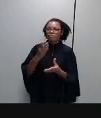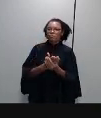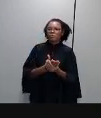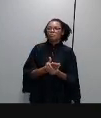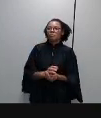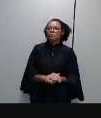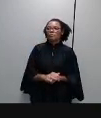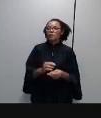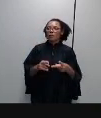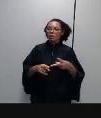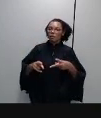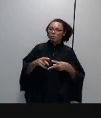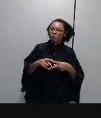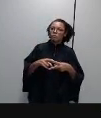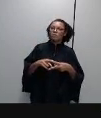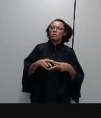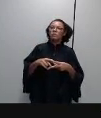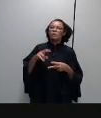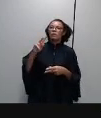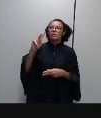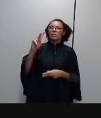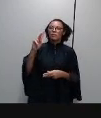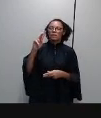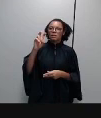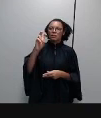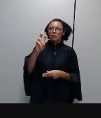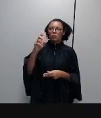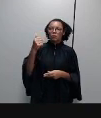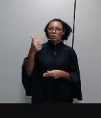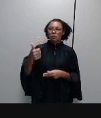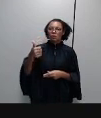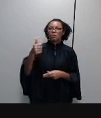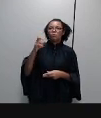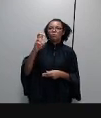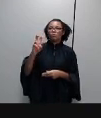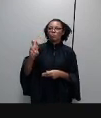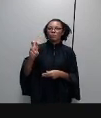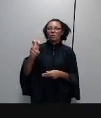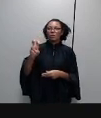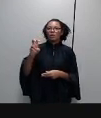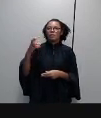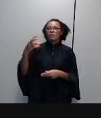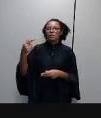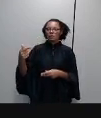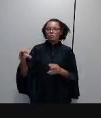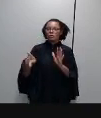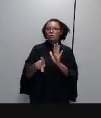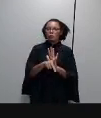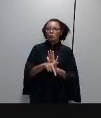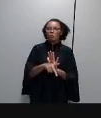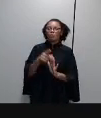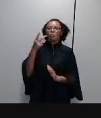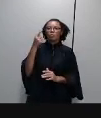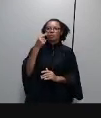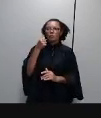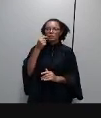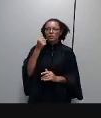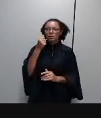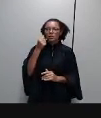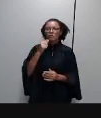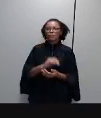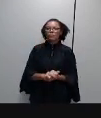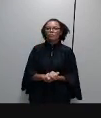de segurança de número 51 em 1532 do Ceará o destaque foi meu e